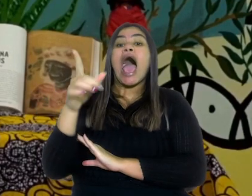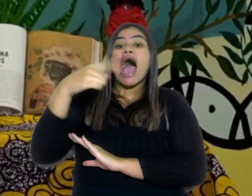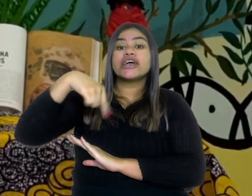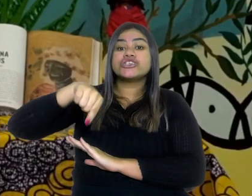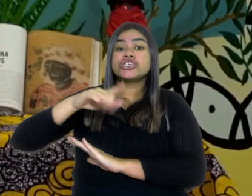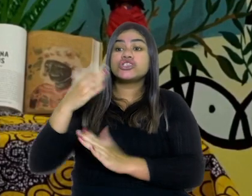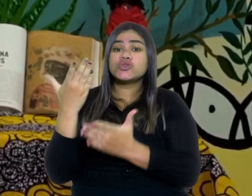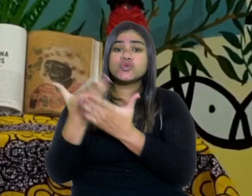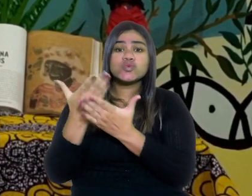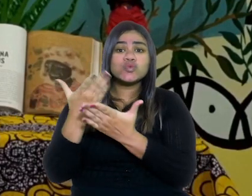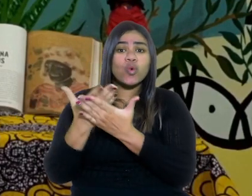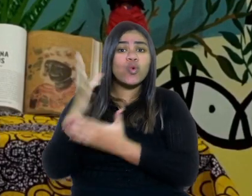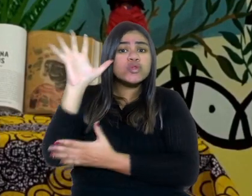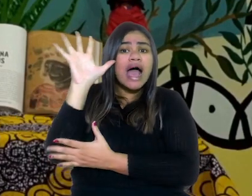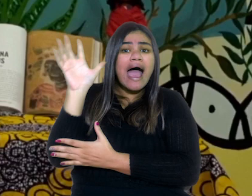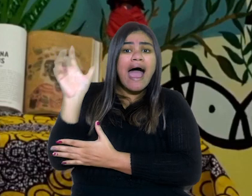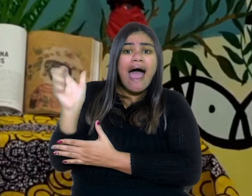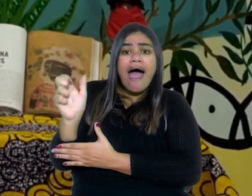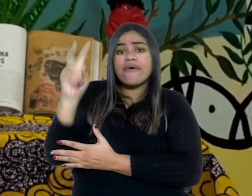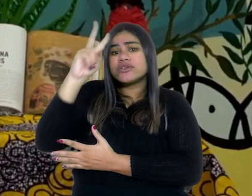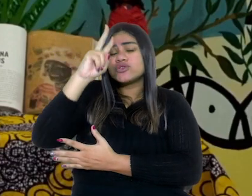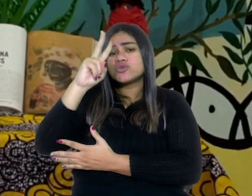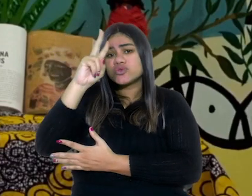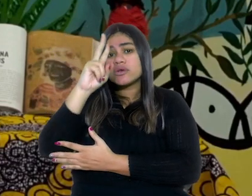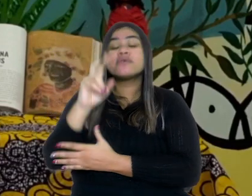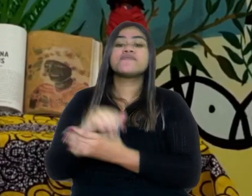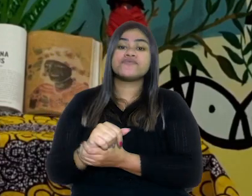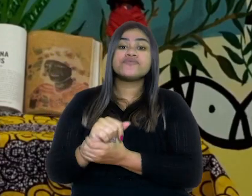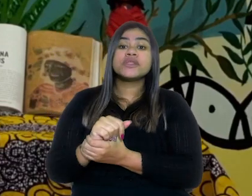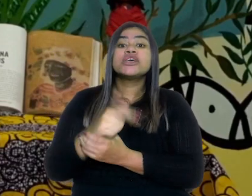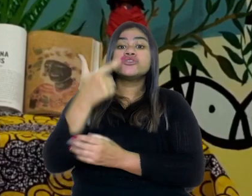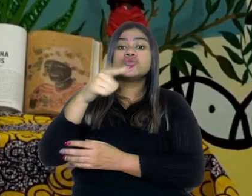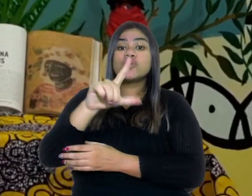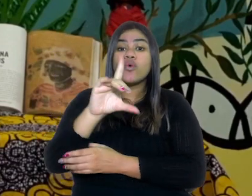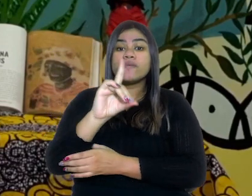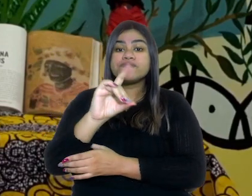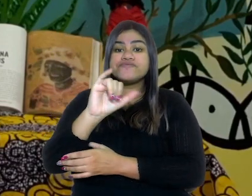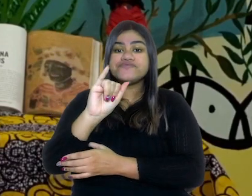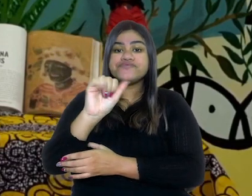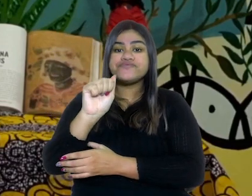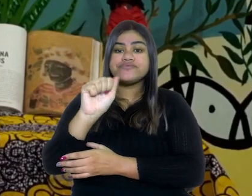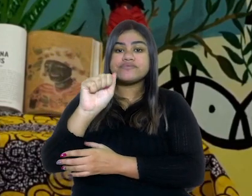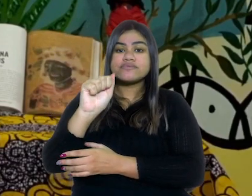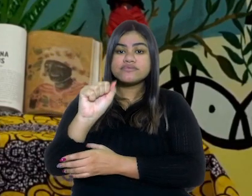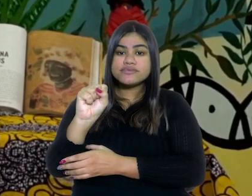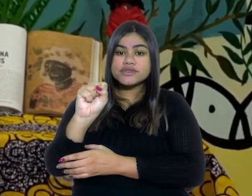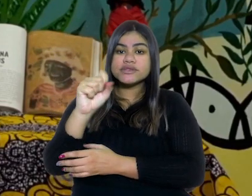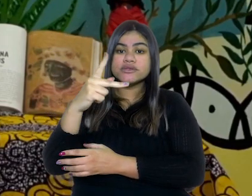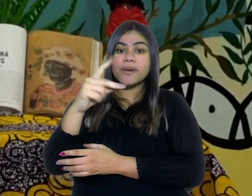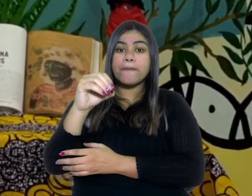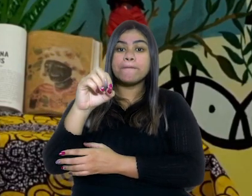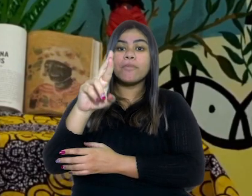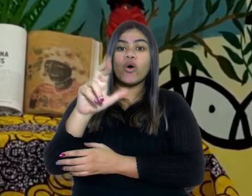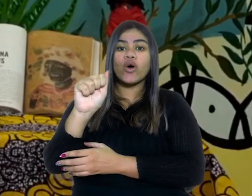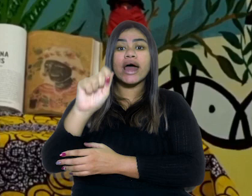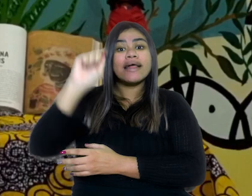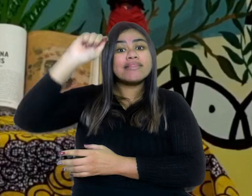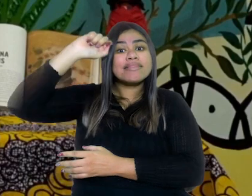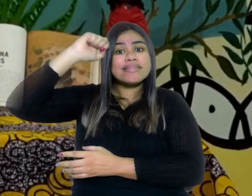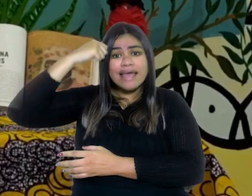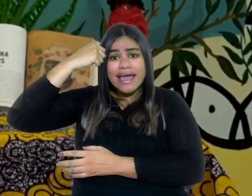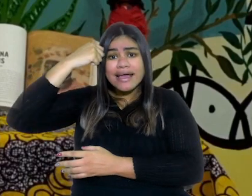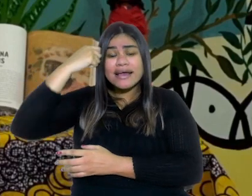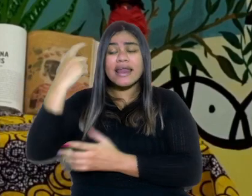da África, a gente estuda a história da diáspora negra, mas a gente